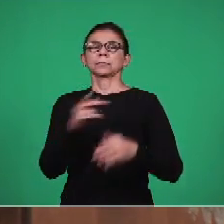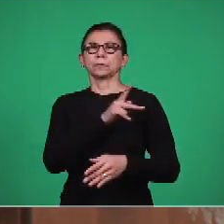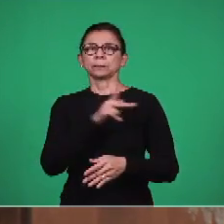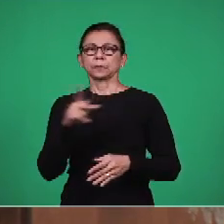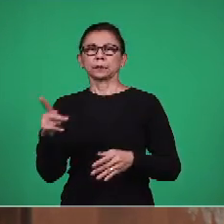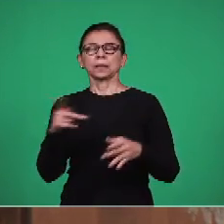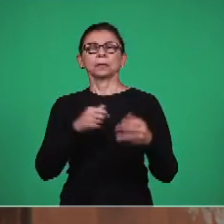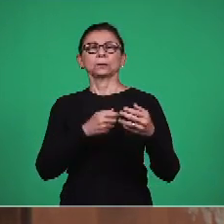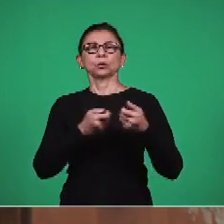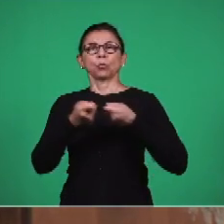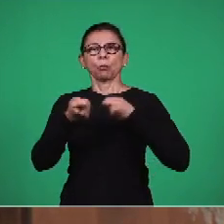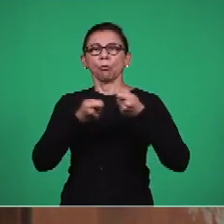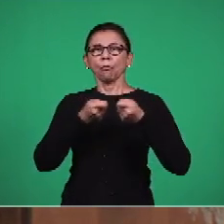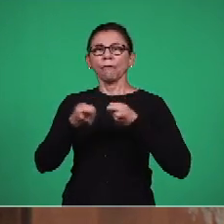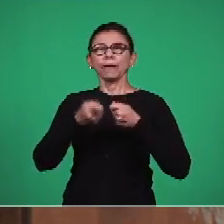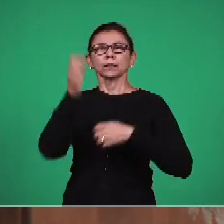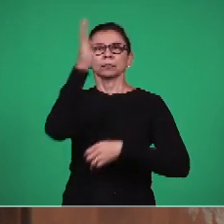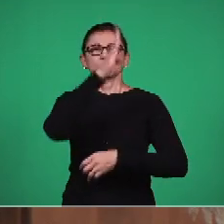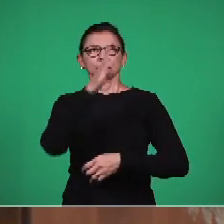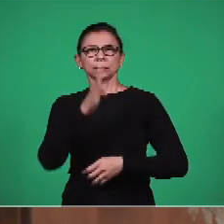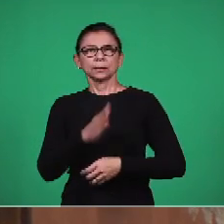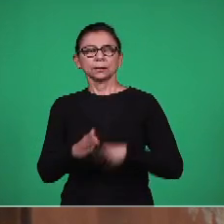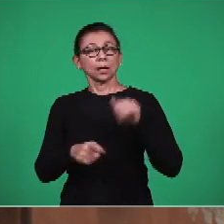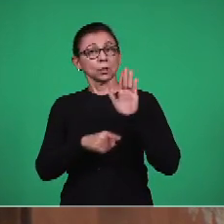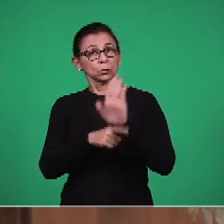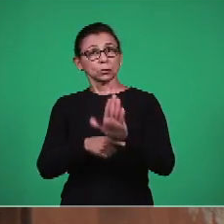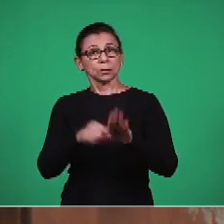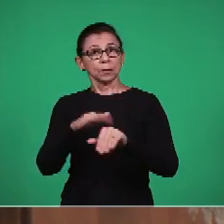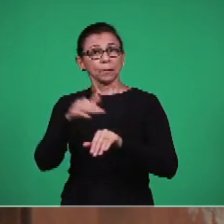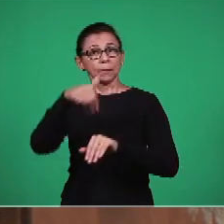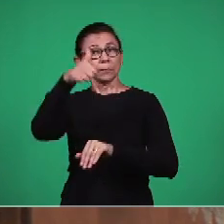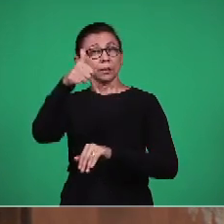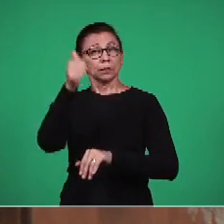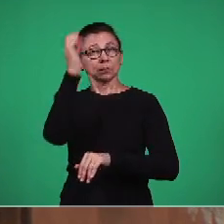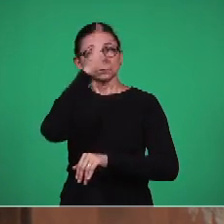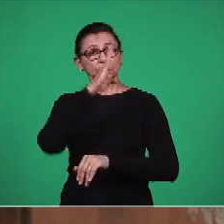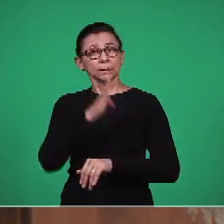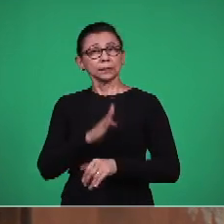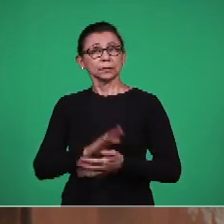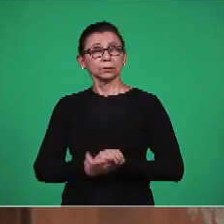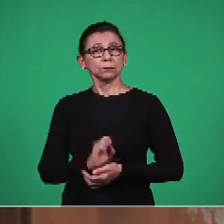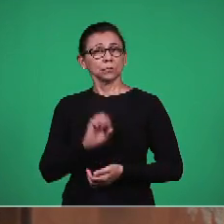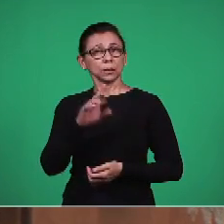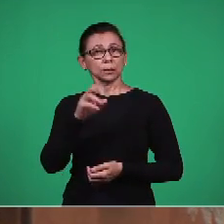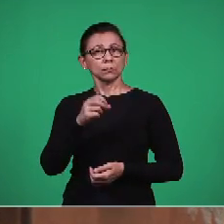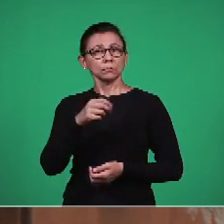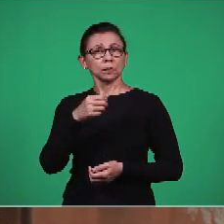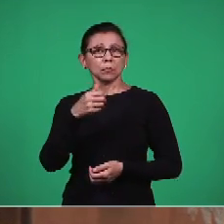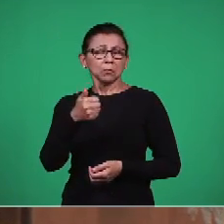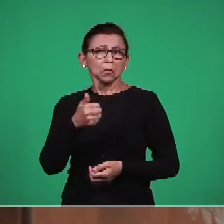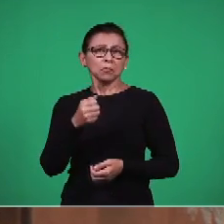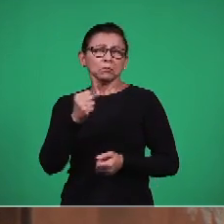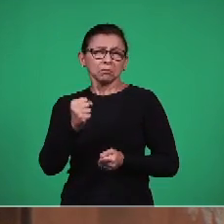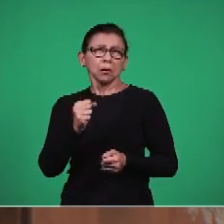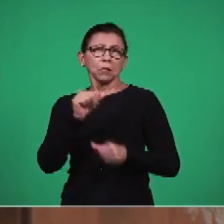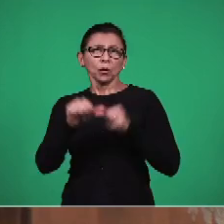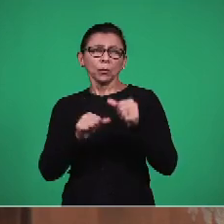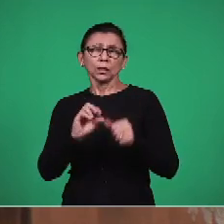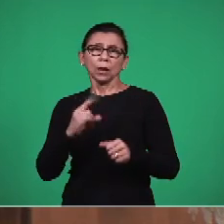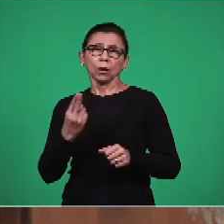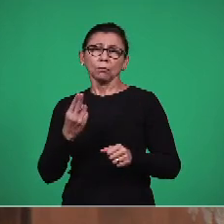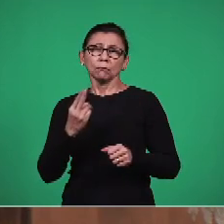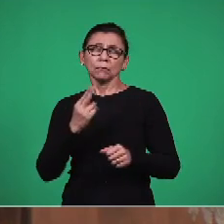fazer para melhorar as situações. Isso vai alterar, pode alterar, sim, pode. O que vai